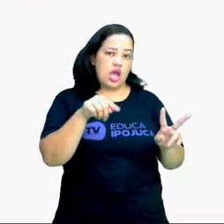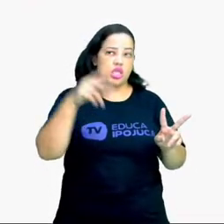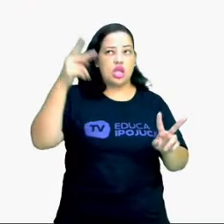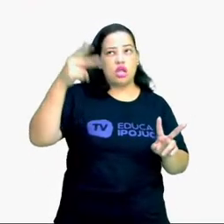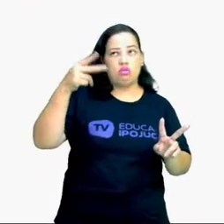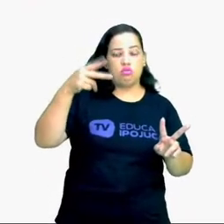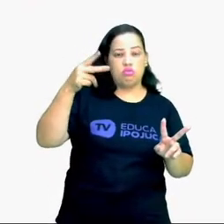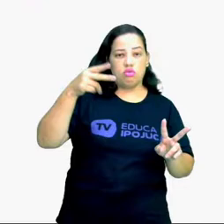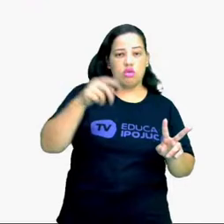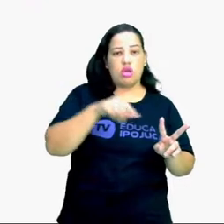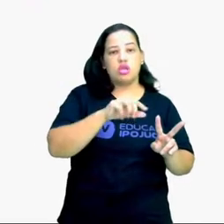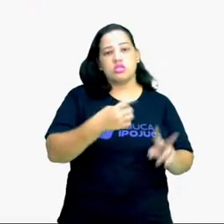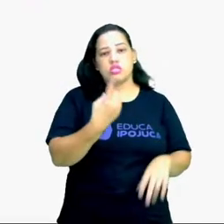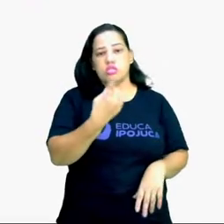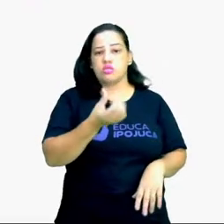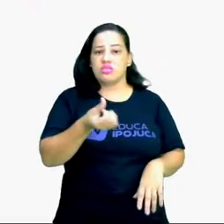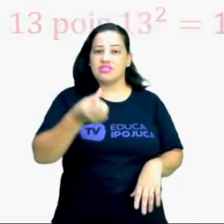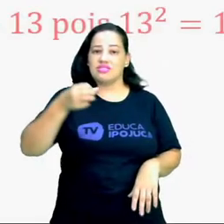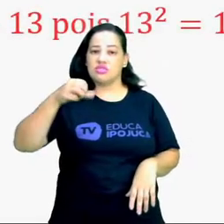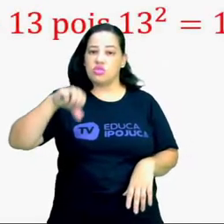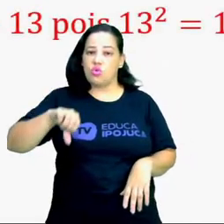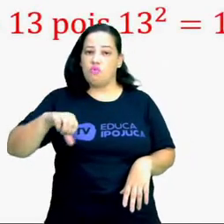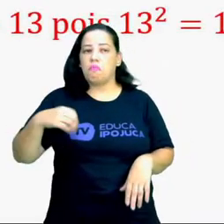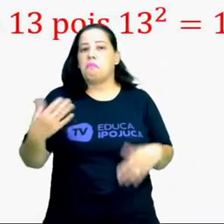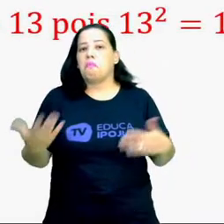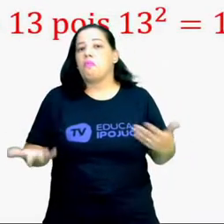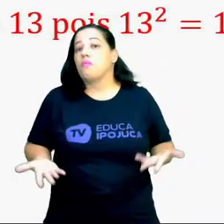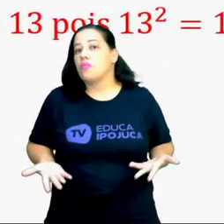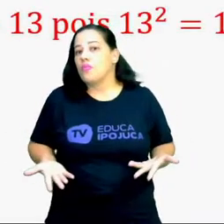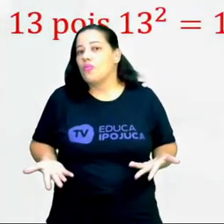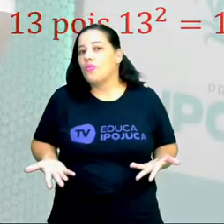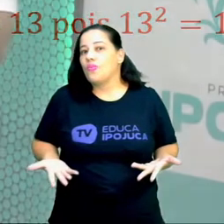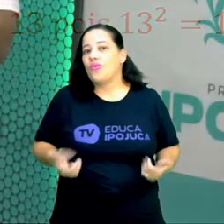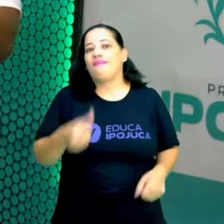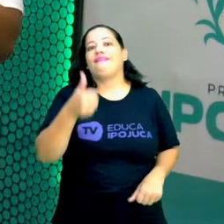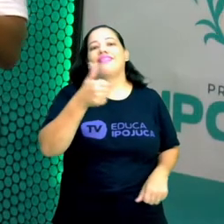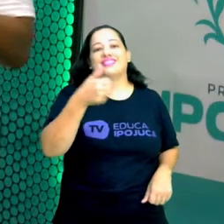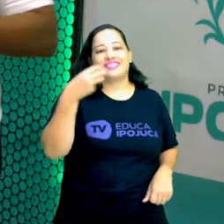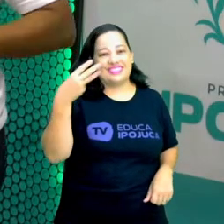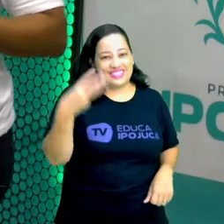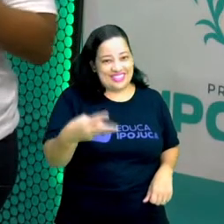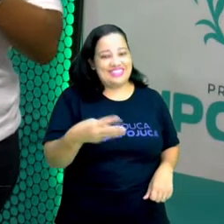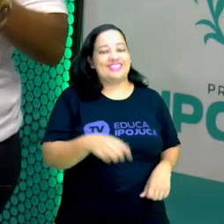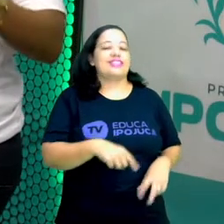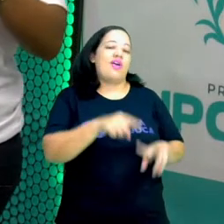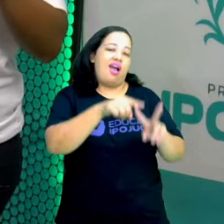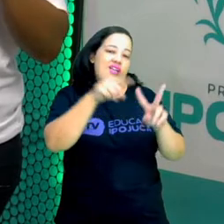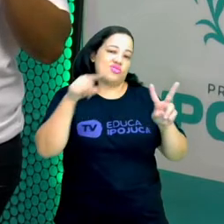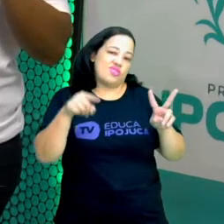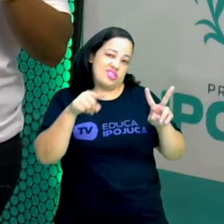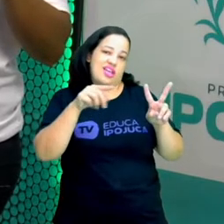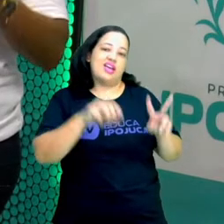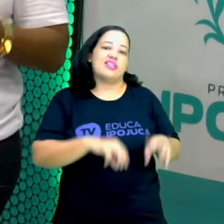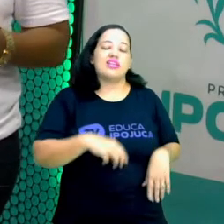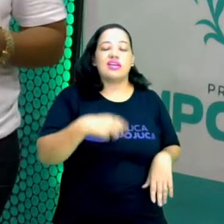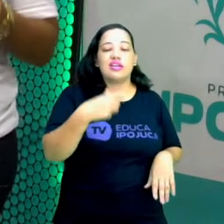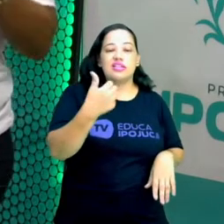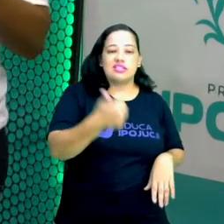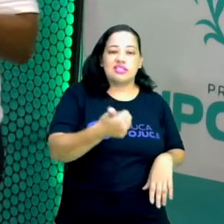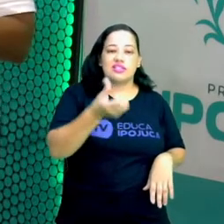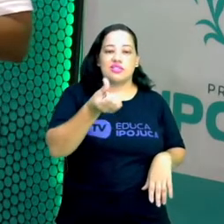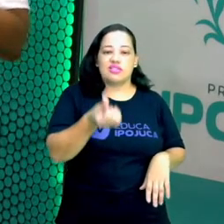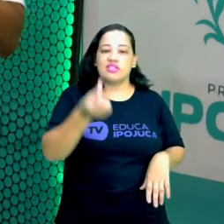será 169? Opa, 13. Raiz quadrada de 169 é